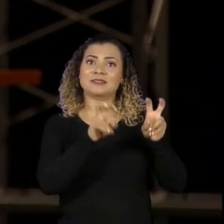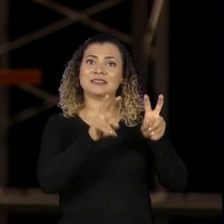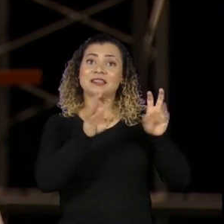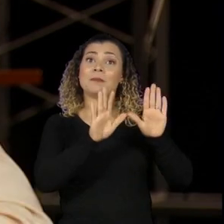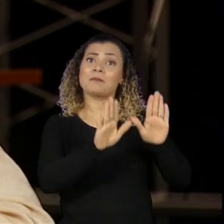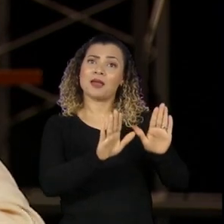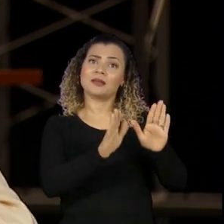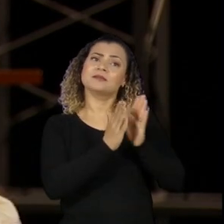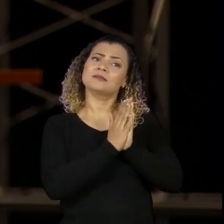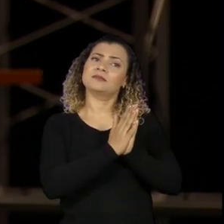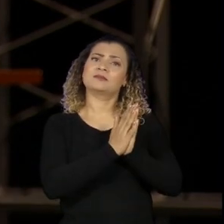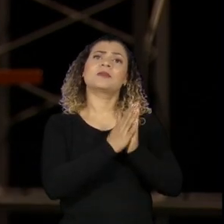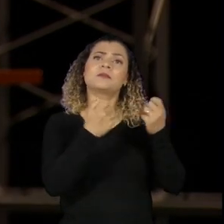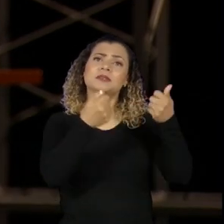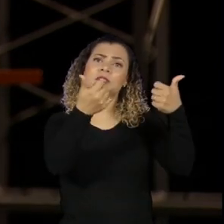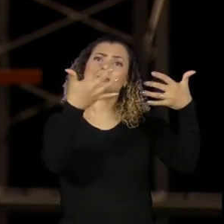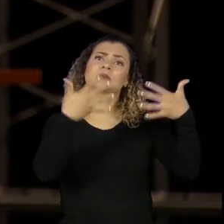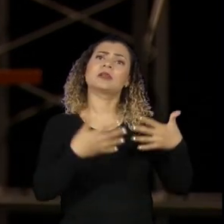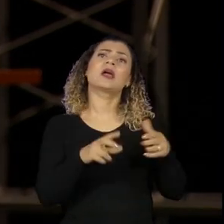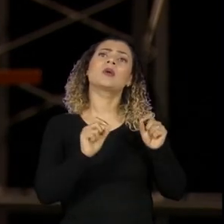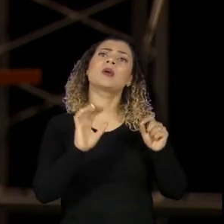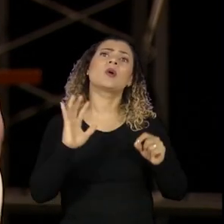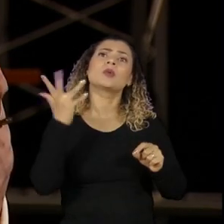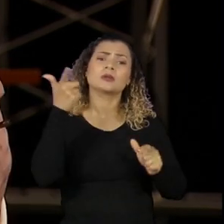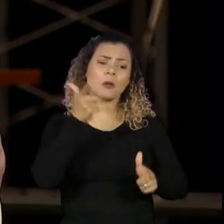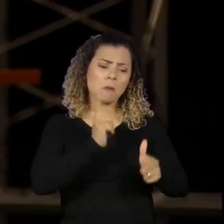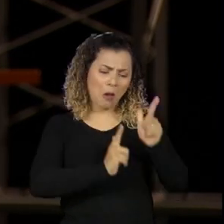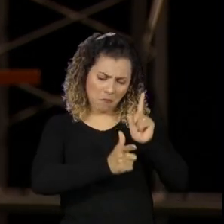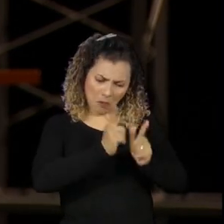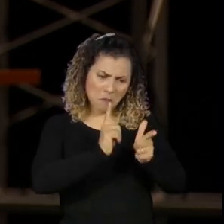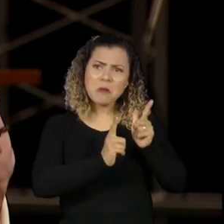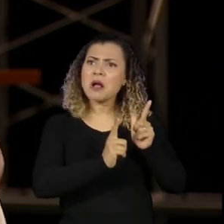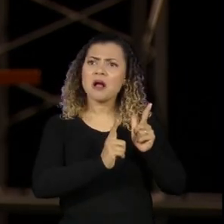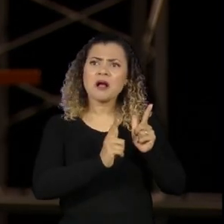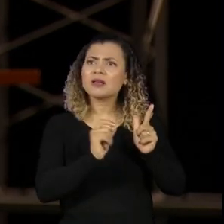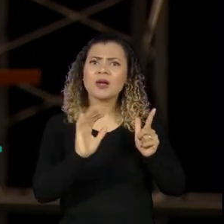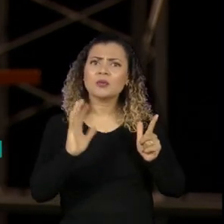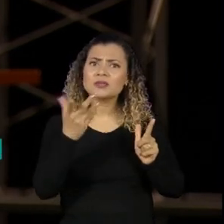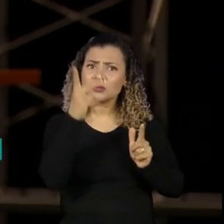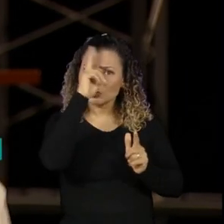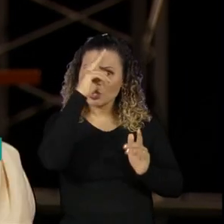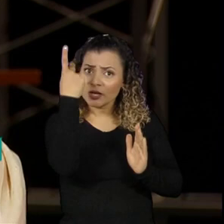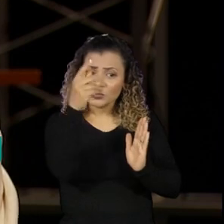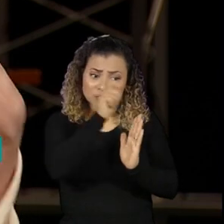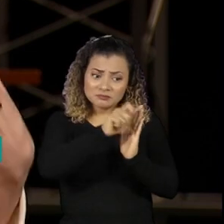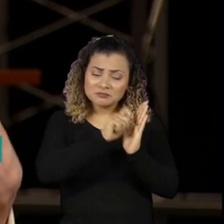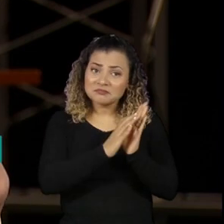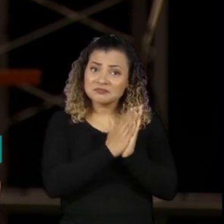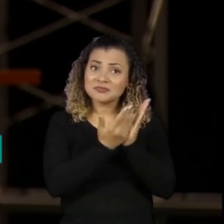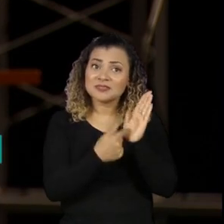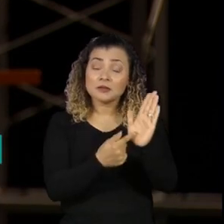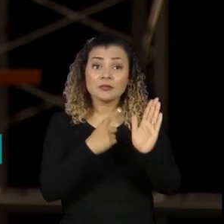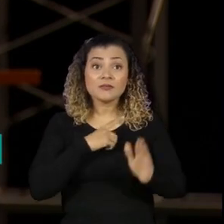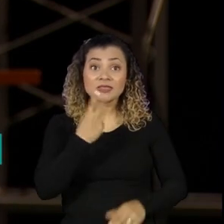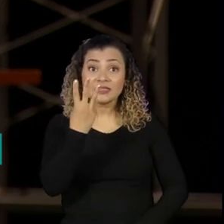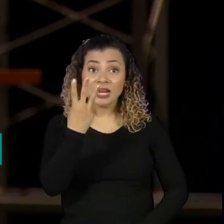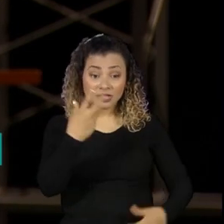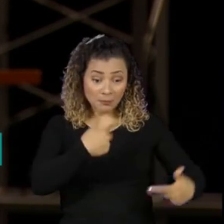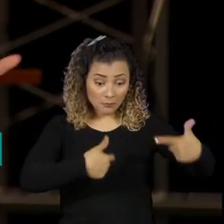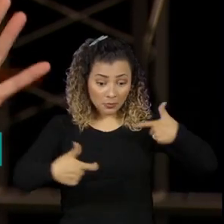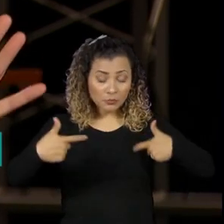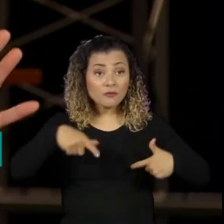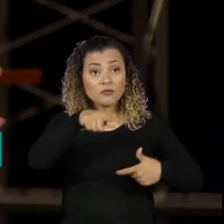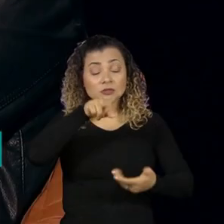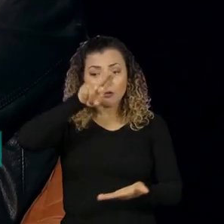isso, mas não dá para escapar do assunto dos tiros, né? Sim. Porque isso tá na sua biografia, enfim. Você levou 3 tiros, ficou em